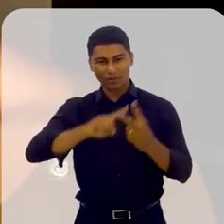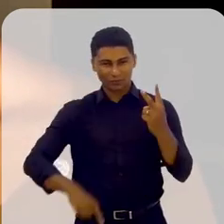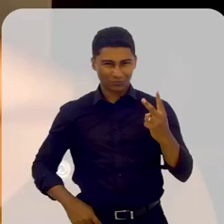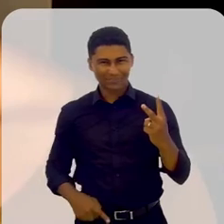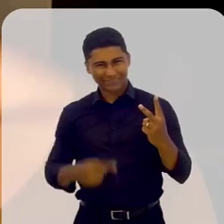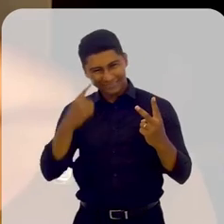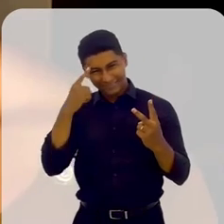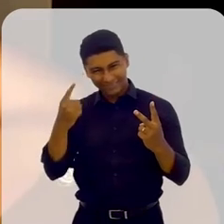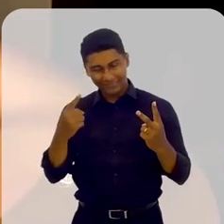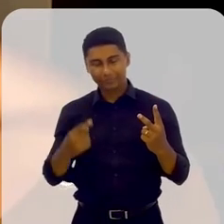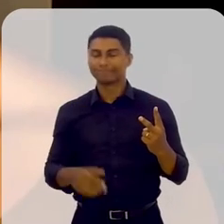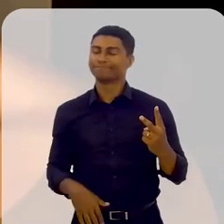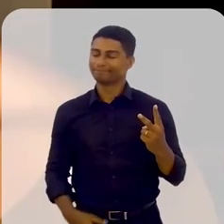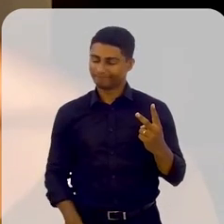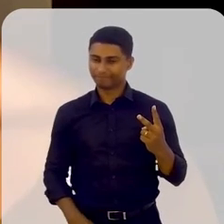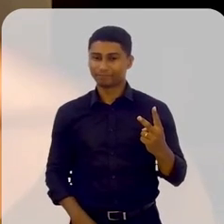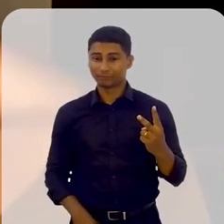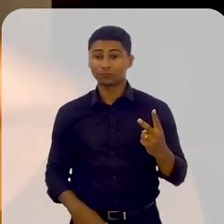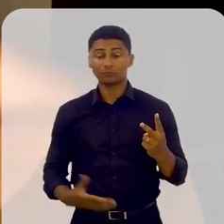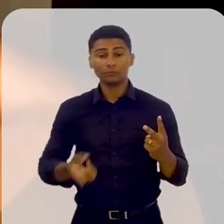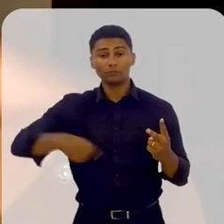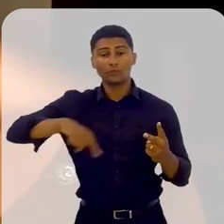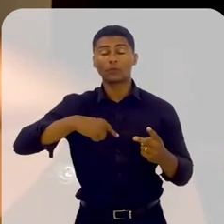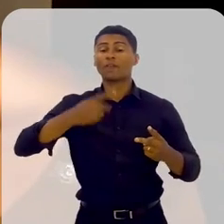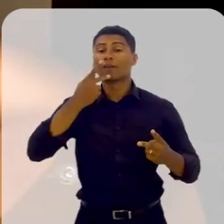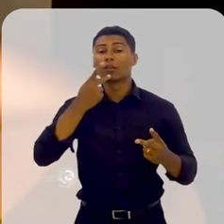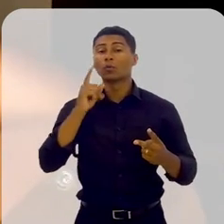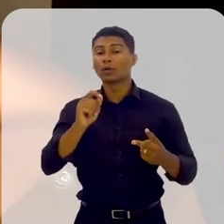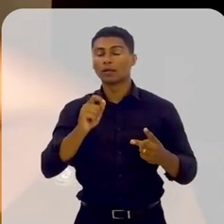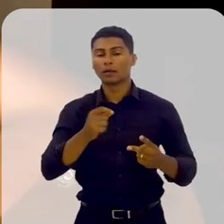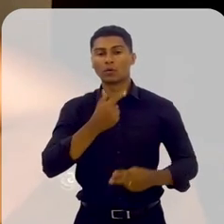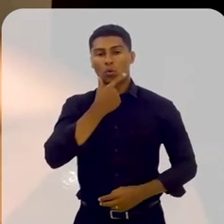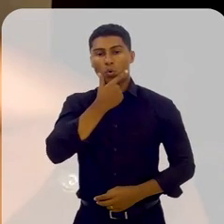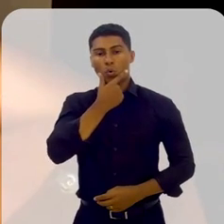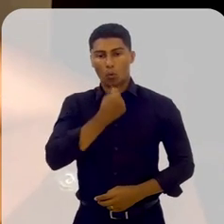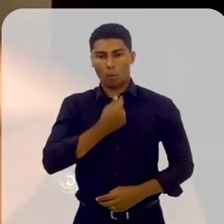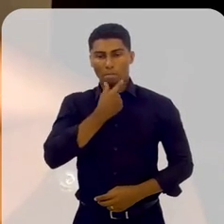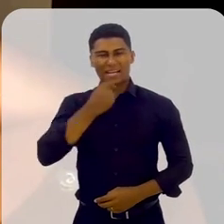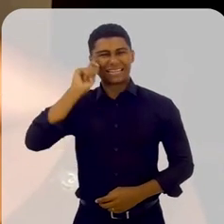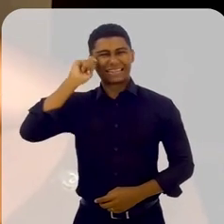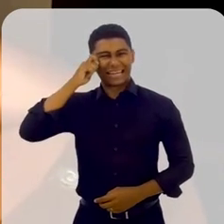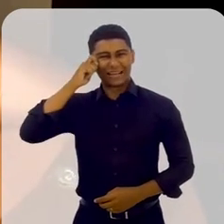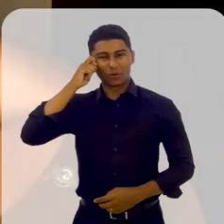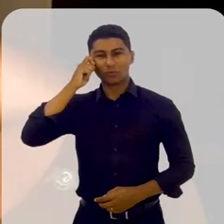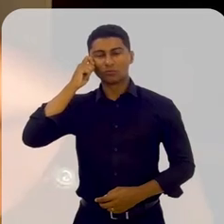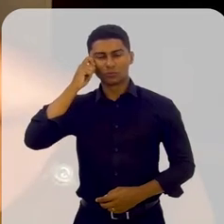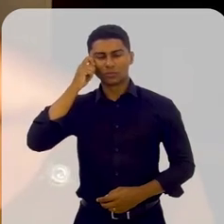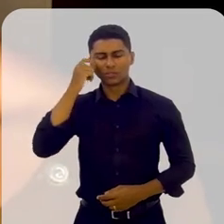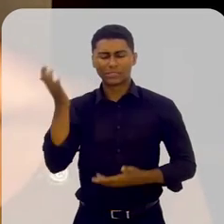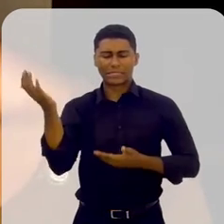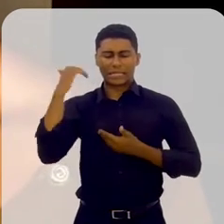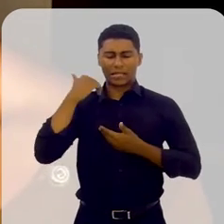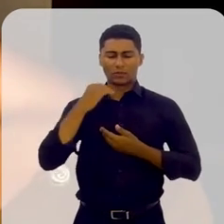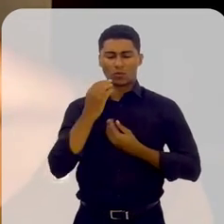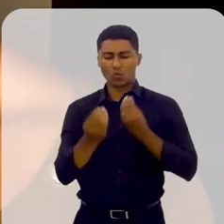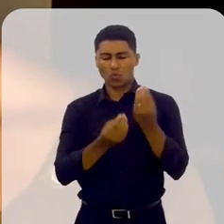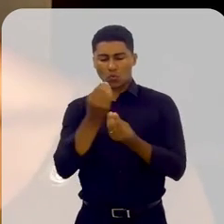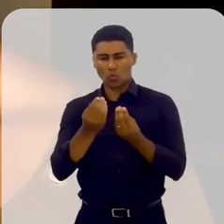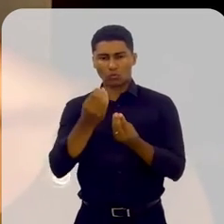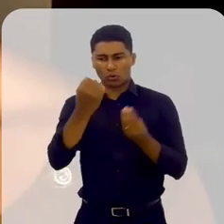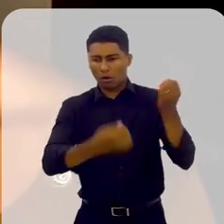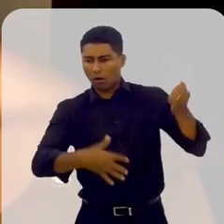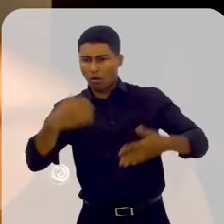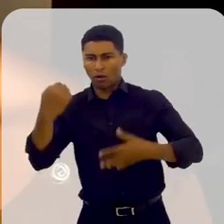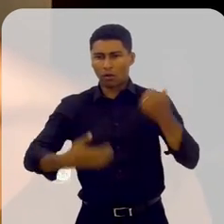um. E a gente poder falar sobre masculinidades negras, pensando a pluralidade que temos, isso era muito bom,